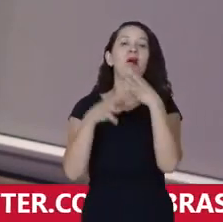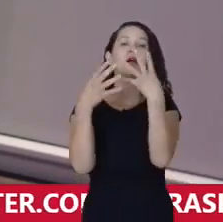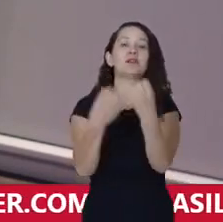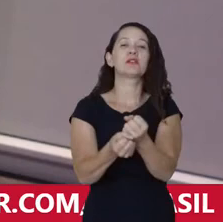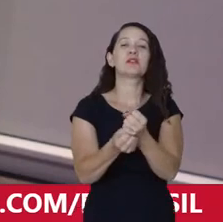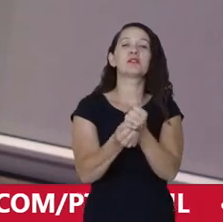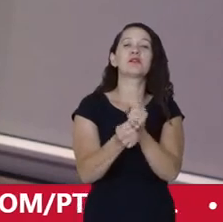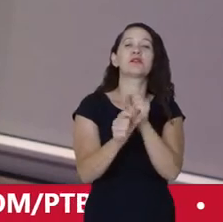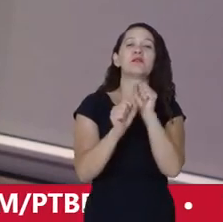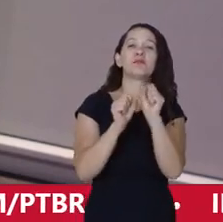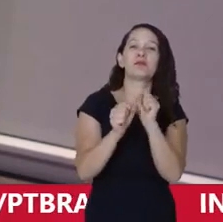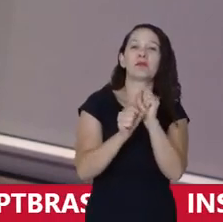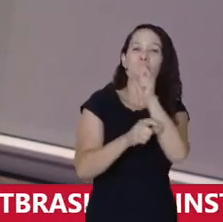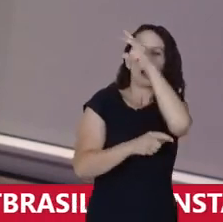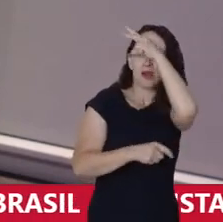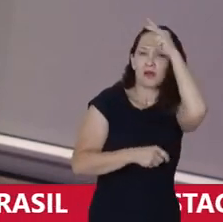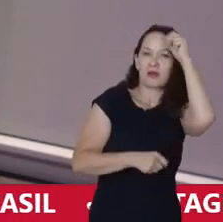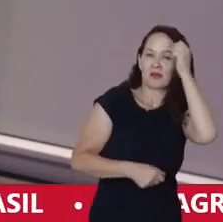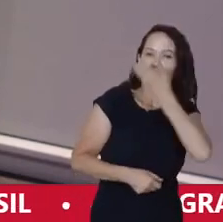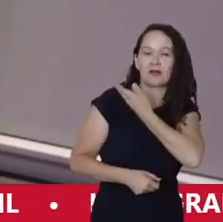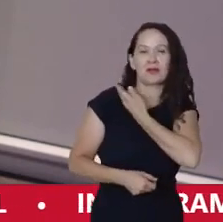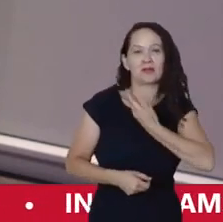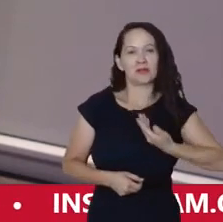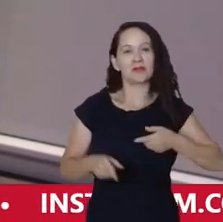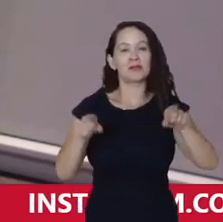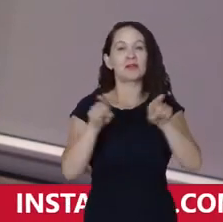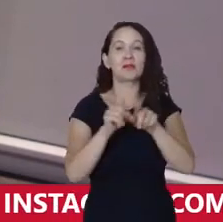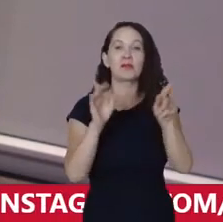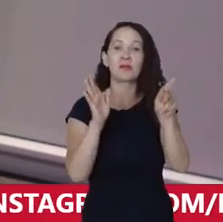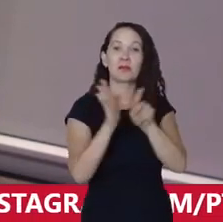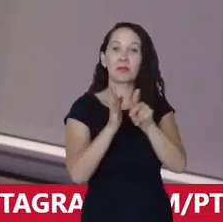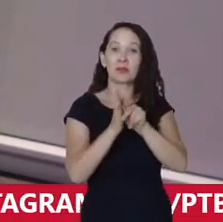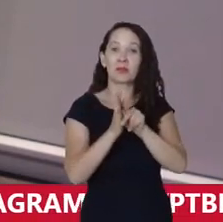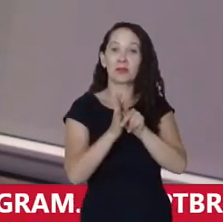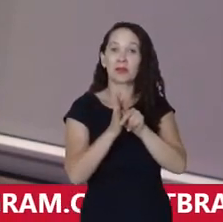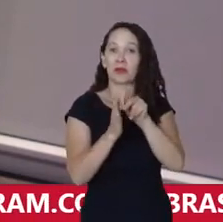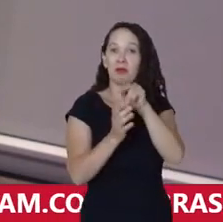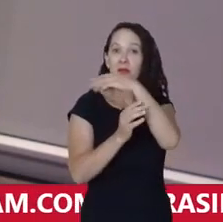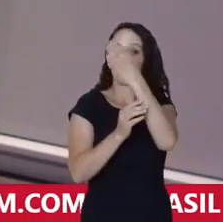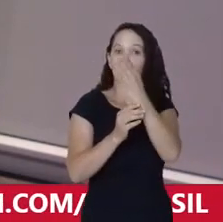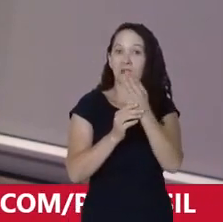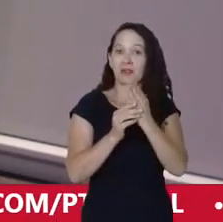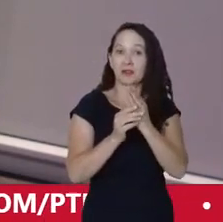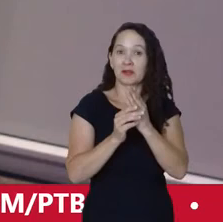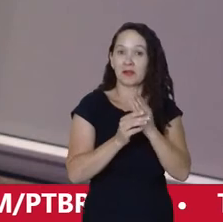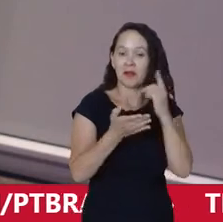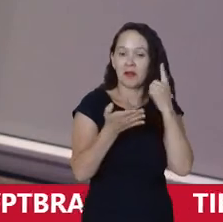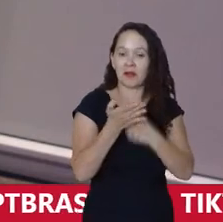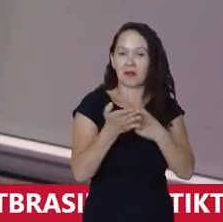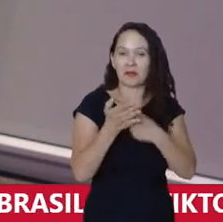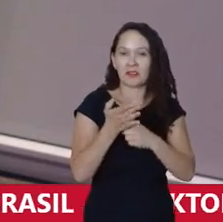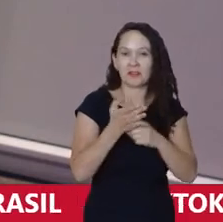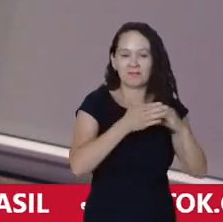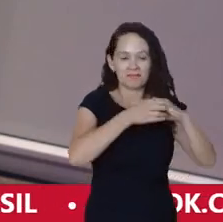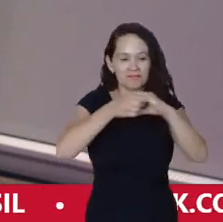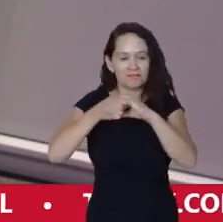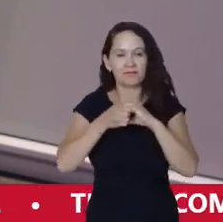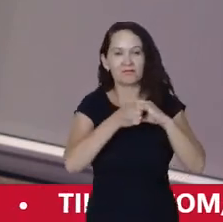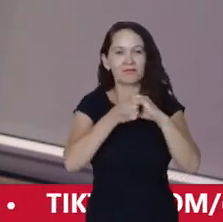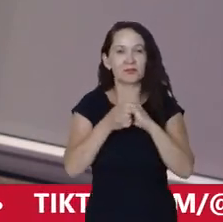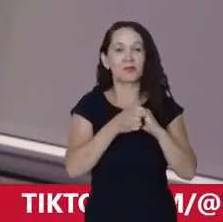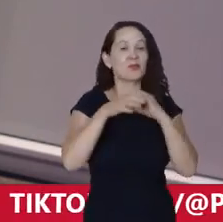permitindo aos prefeitos, aos governadores e à própria União fazer convênios de cooperação